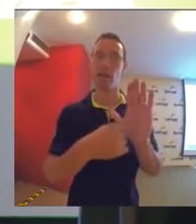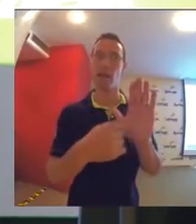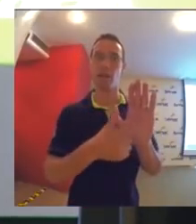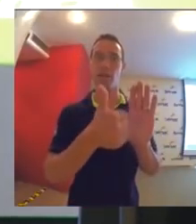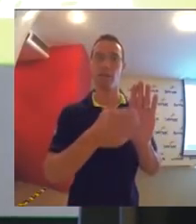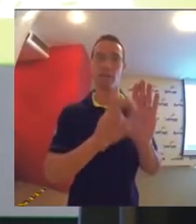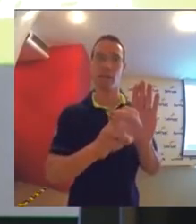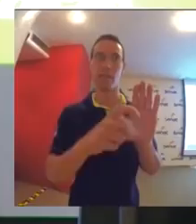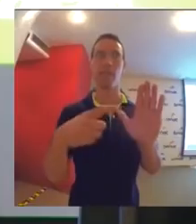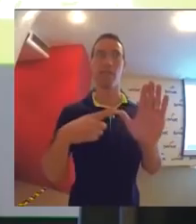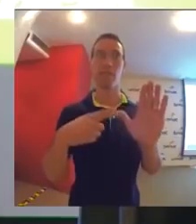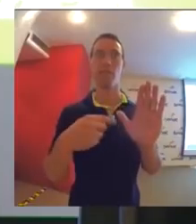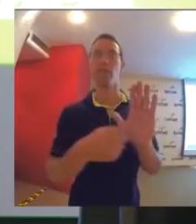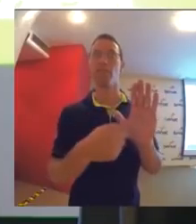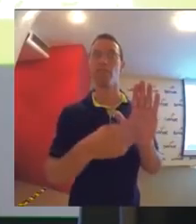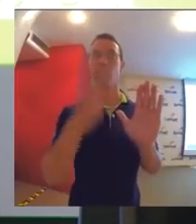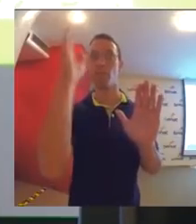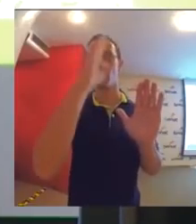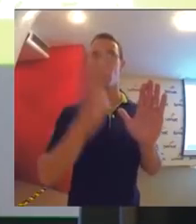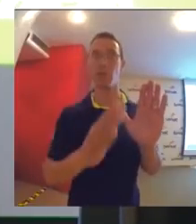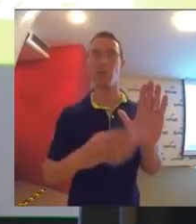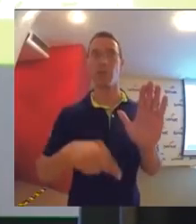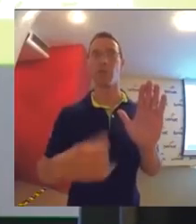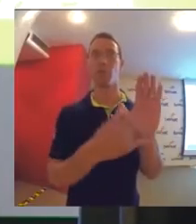e Bases da Educação Nacional Brasileira,